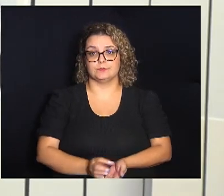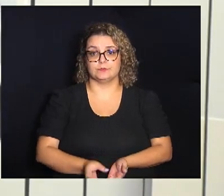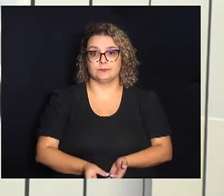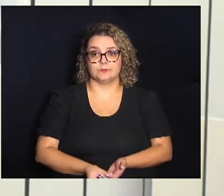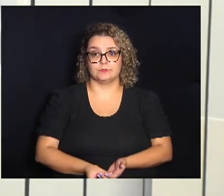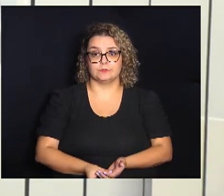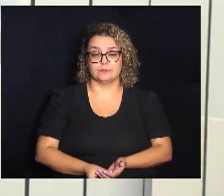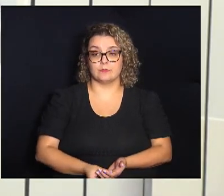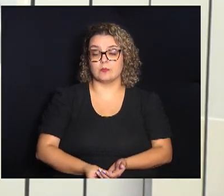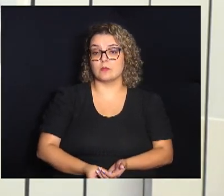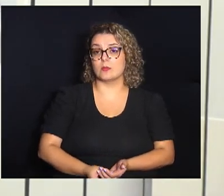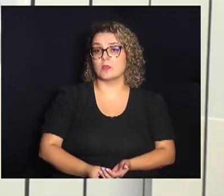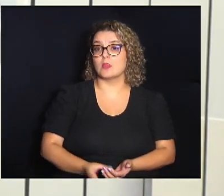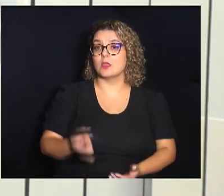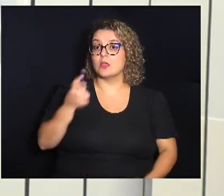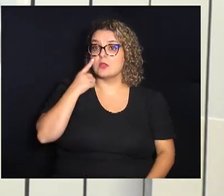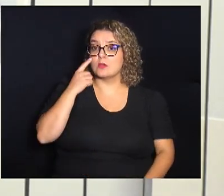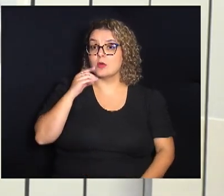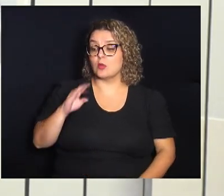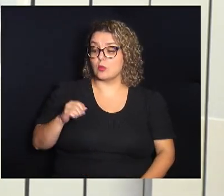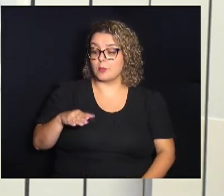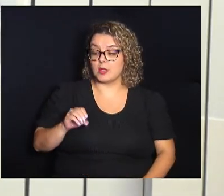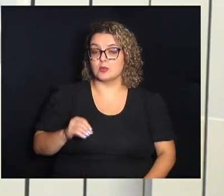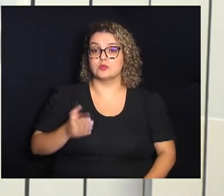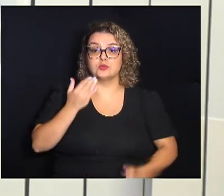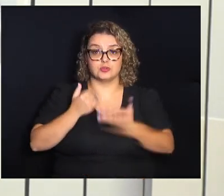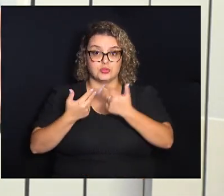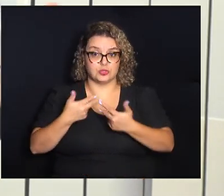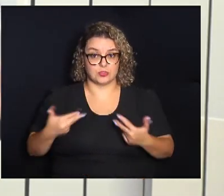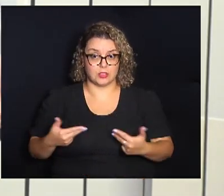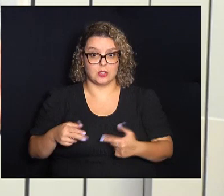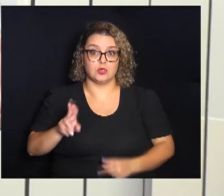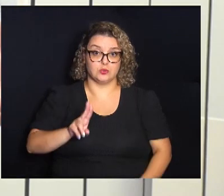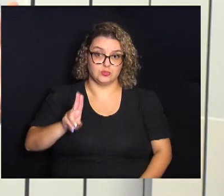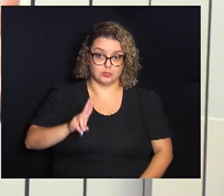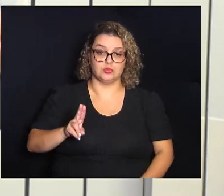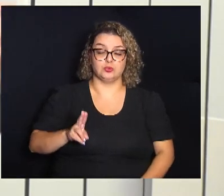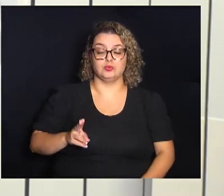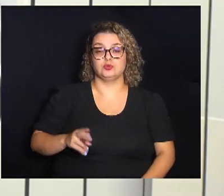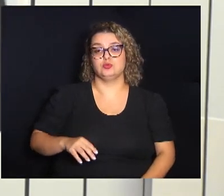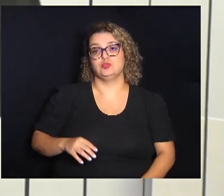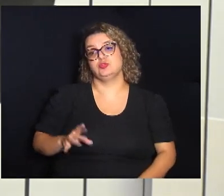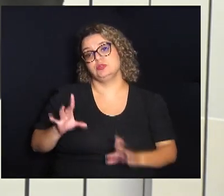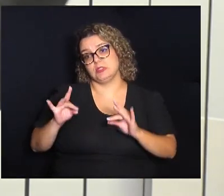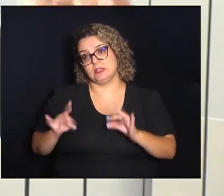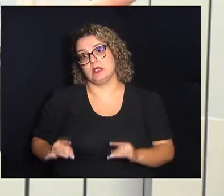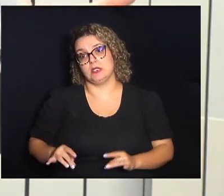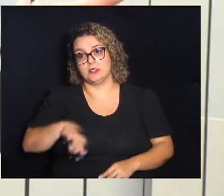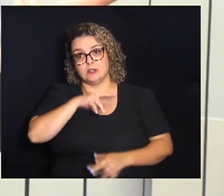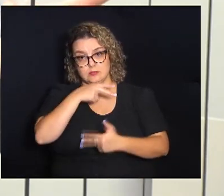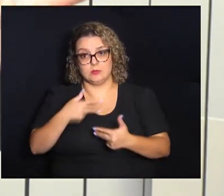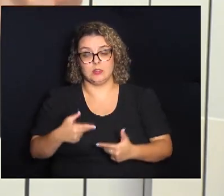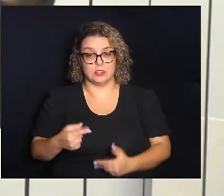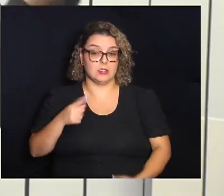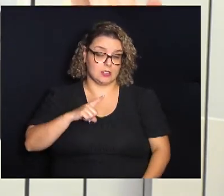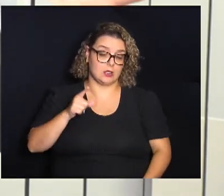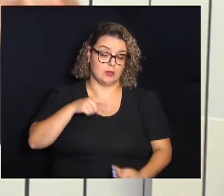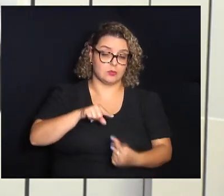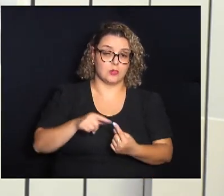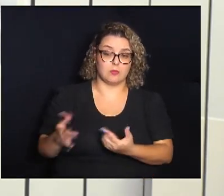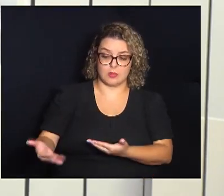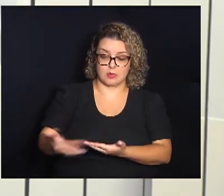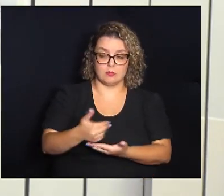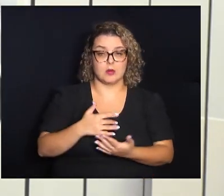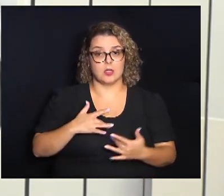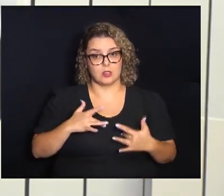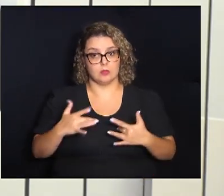E olha só, o Banco de Ração e Utensílios para Animais tem por objetivo captar as doações para